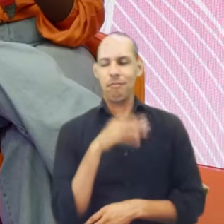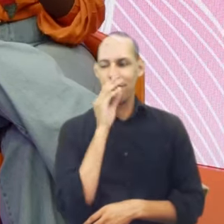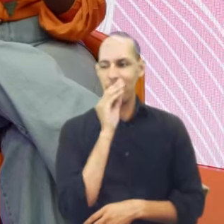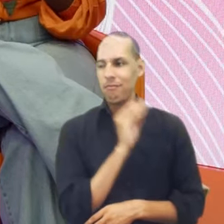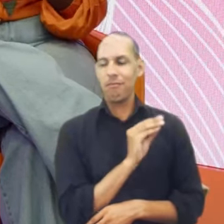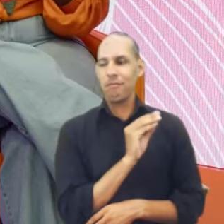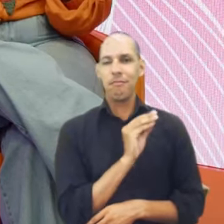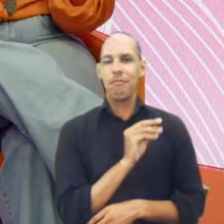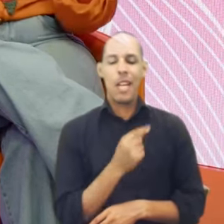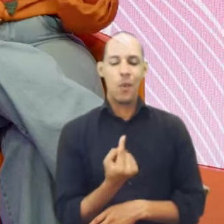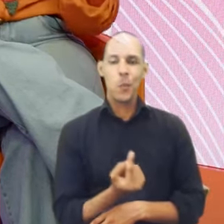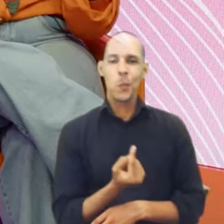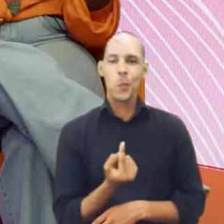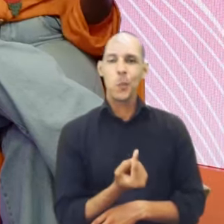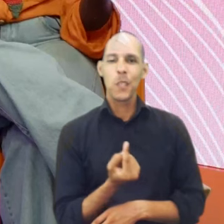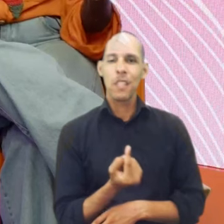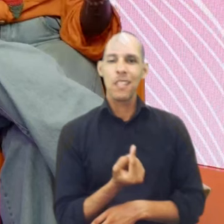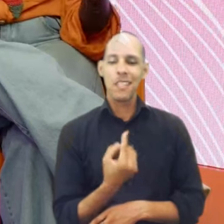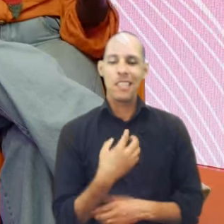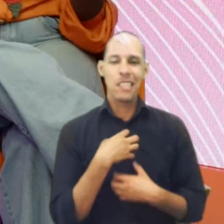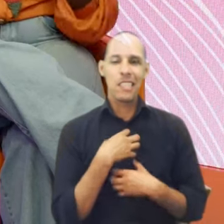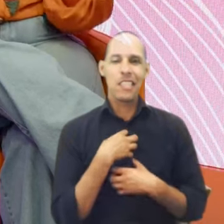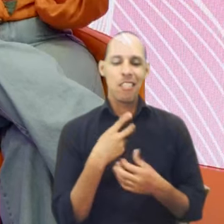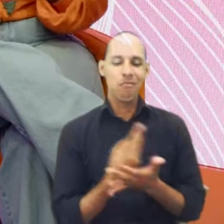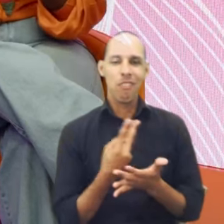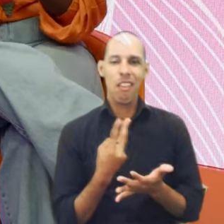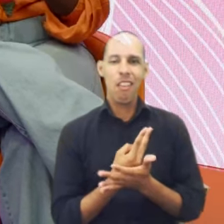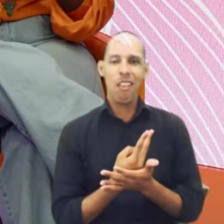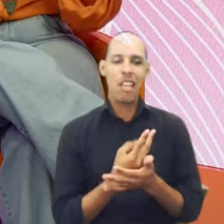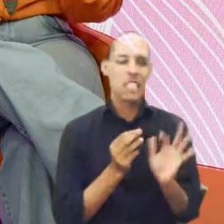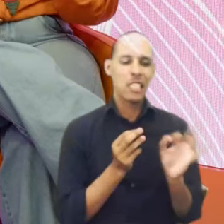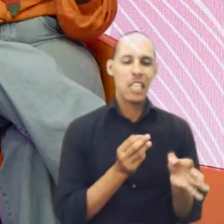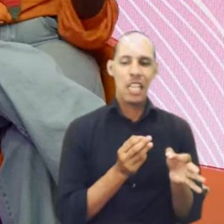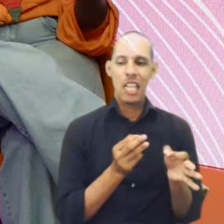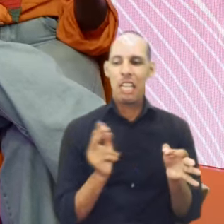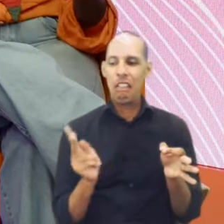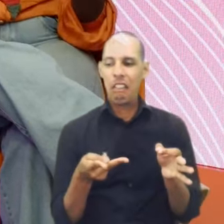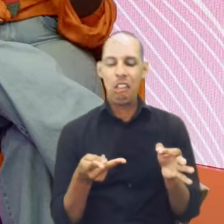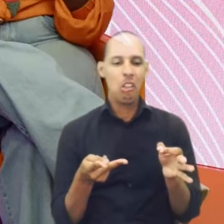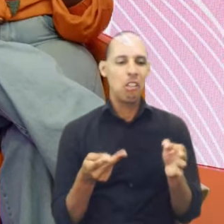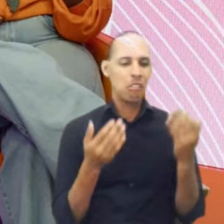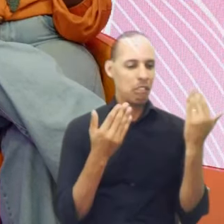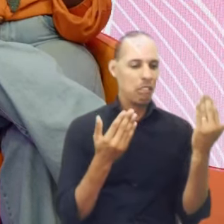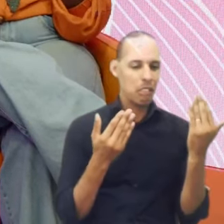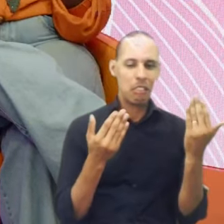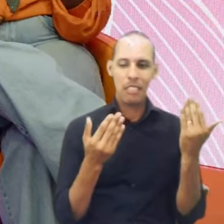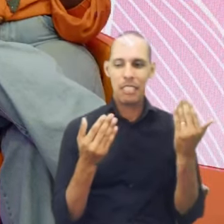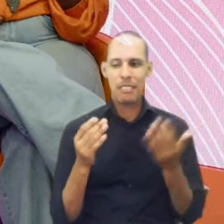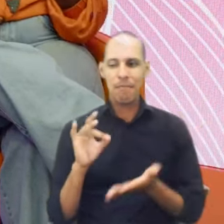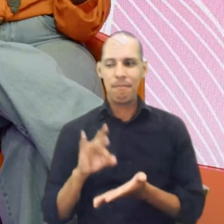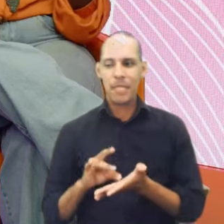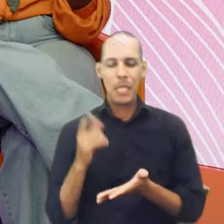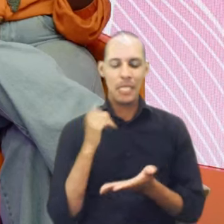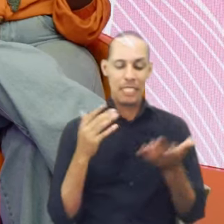com o lugar solitário, com o erro, com o acerto, com a dúvida. E